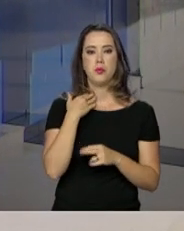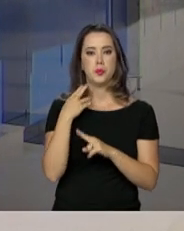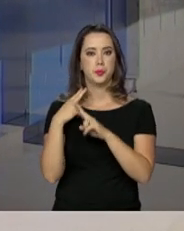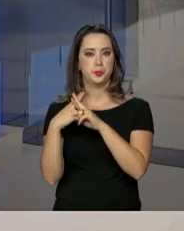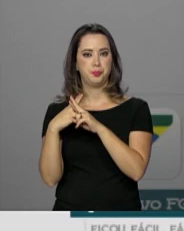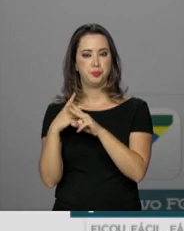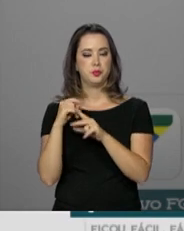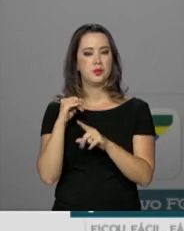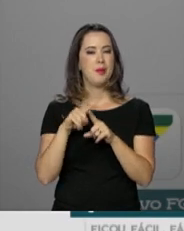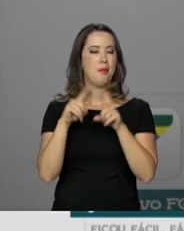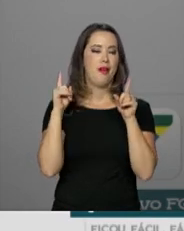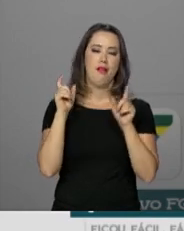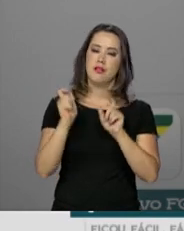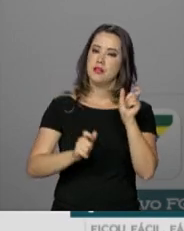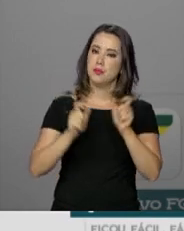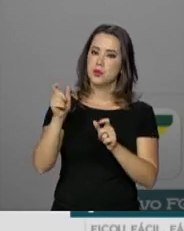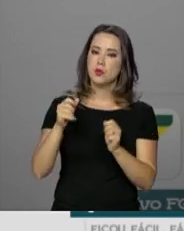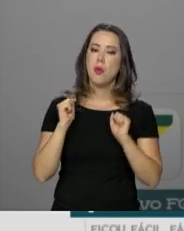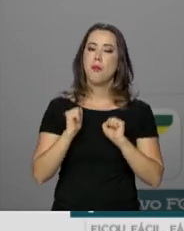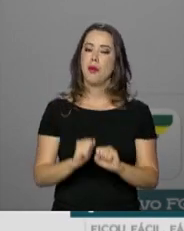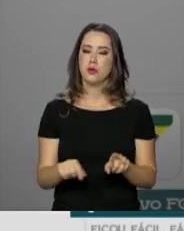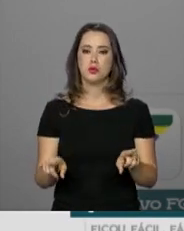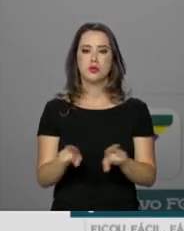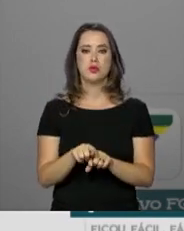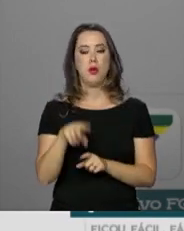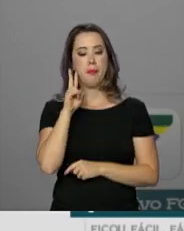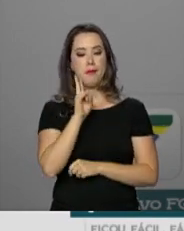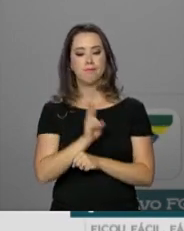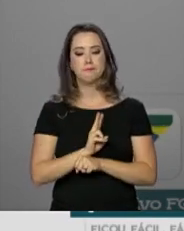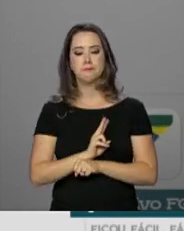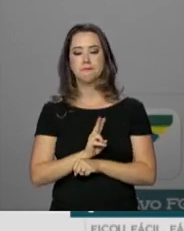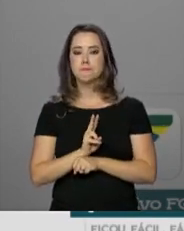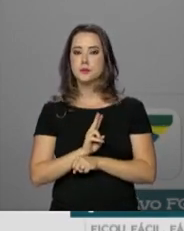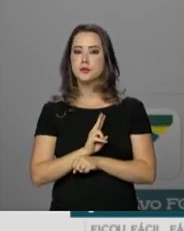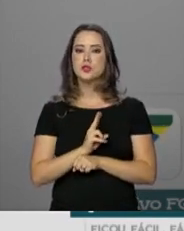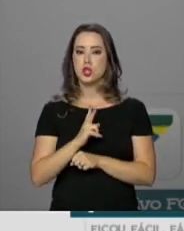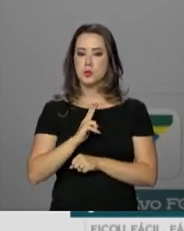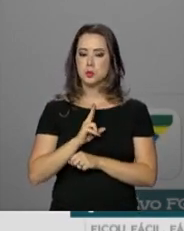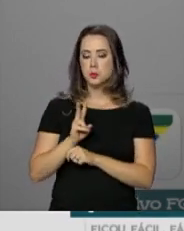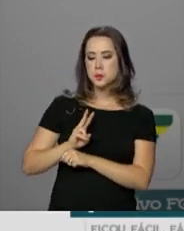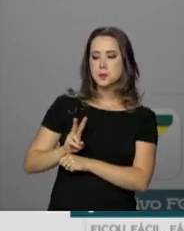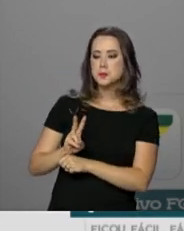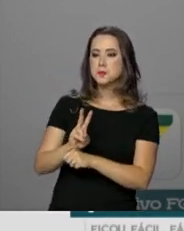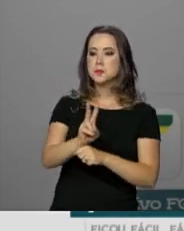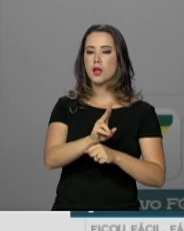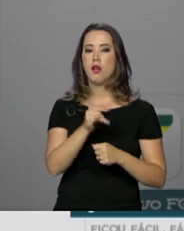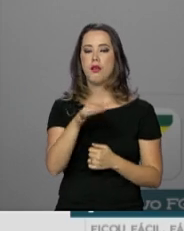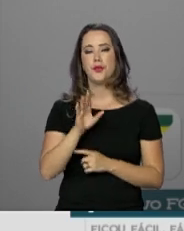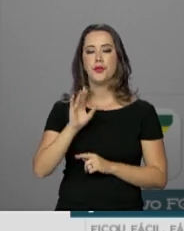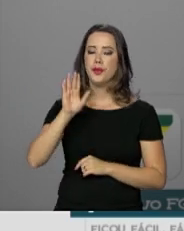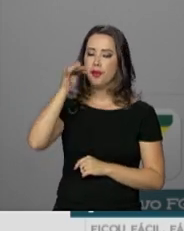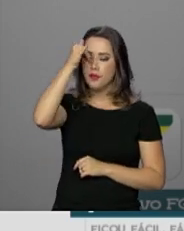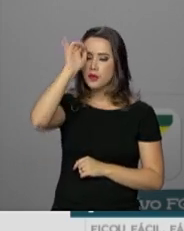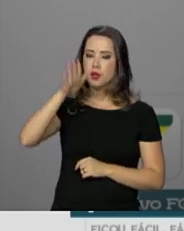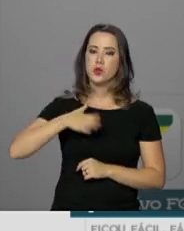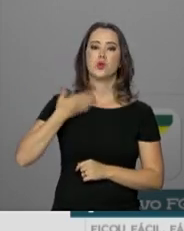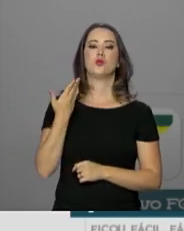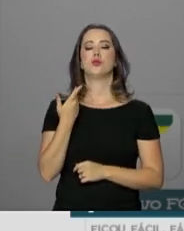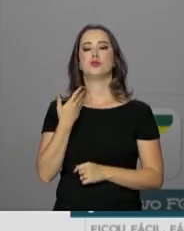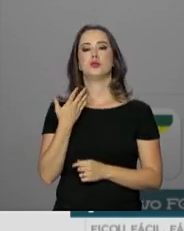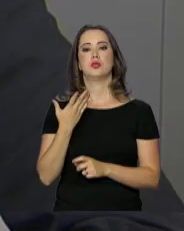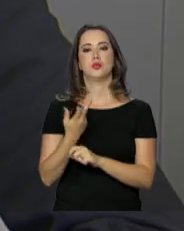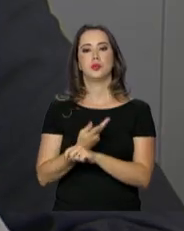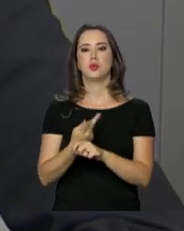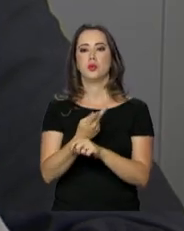federal mas o trabalhador pode também monitorar os depósitos por conta própria e evitar surpresas na hora de acessar o benefício